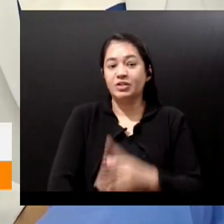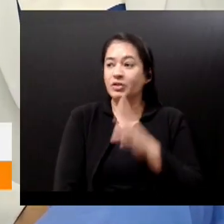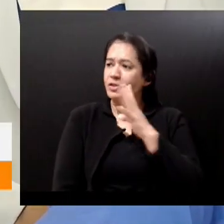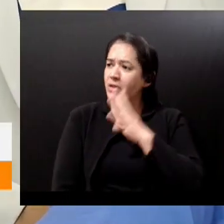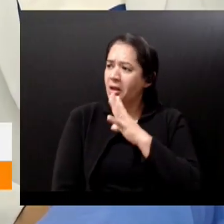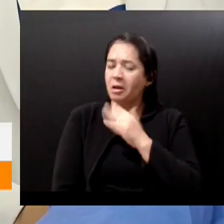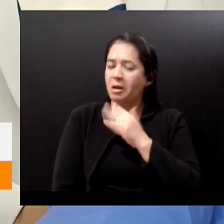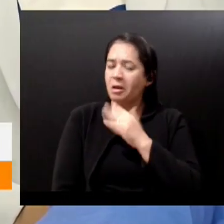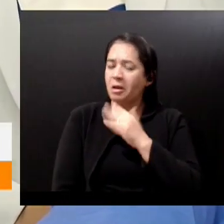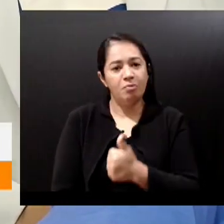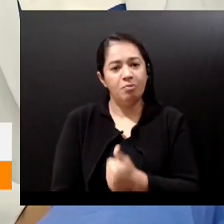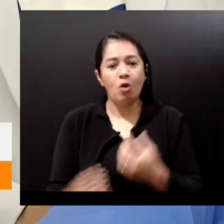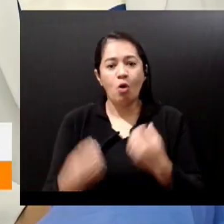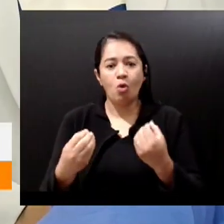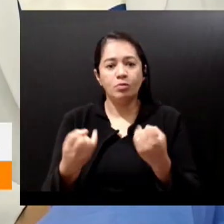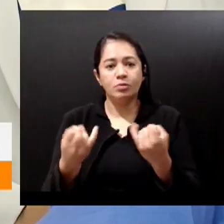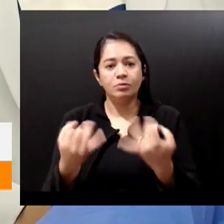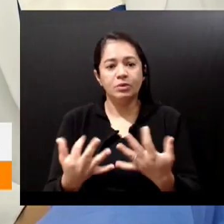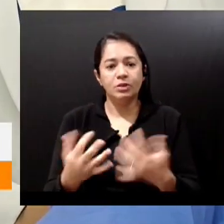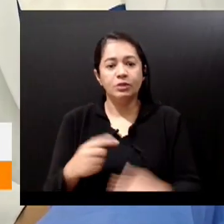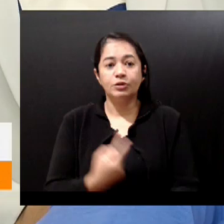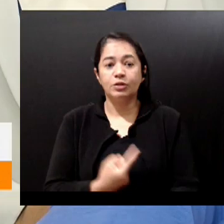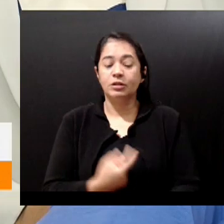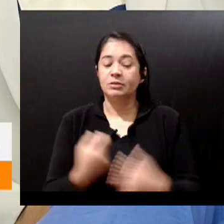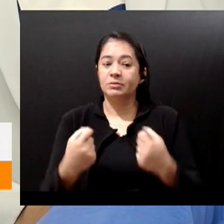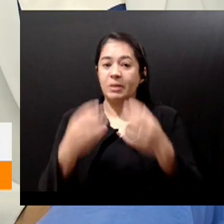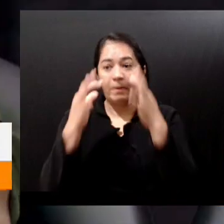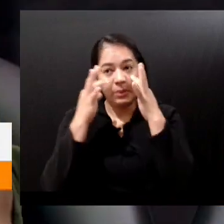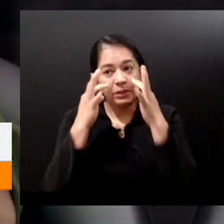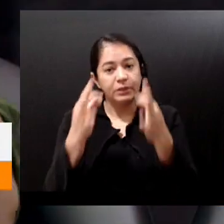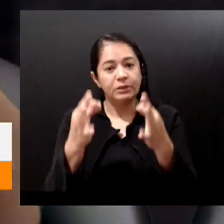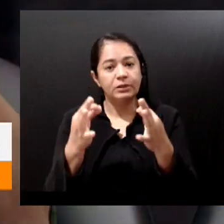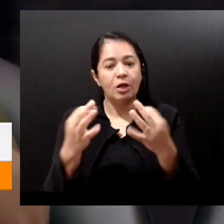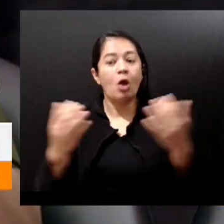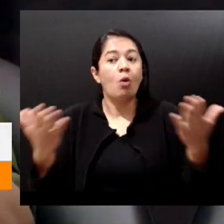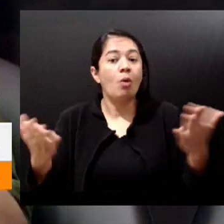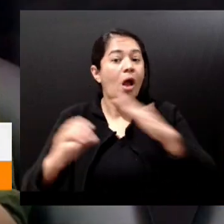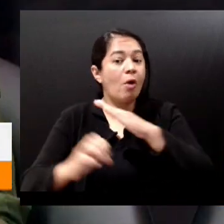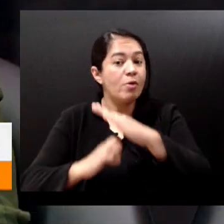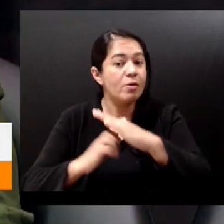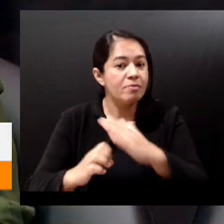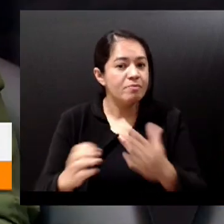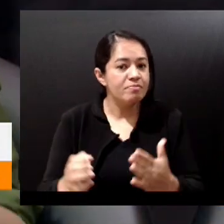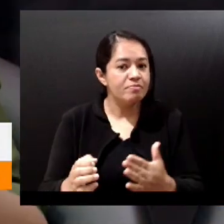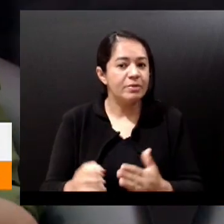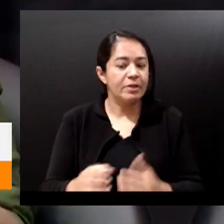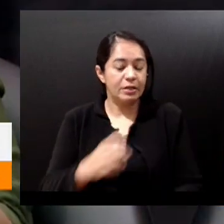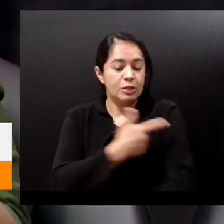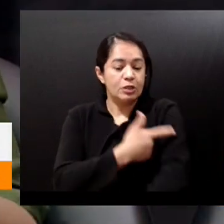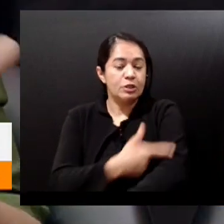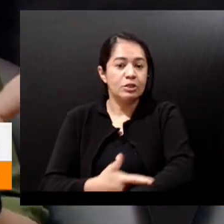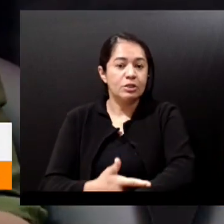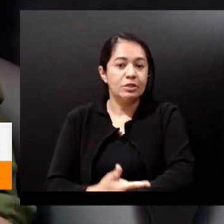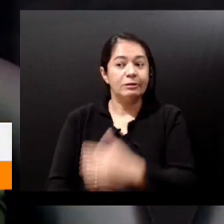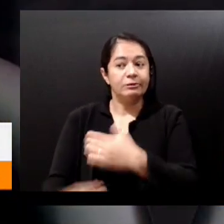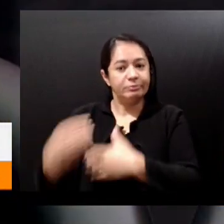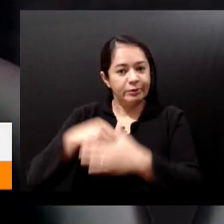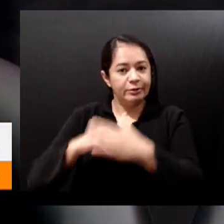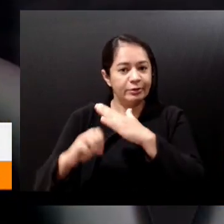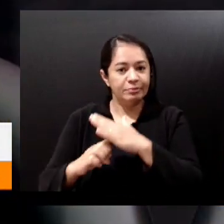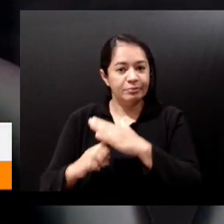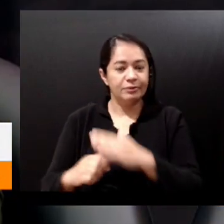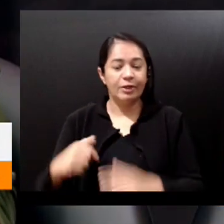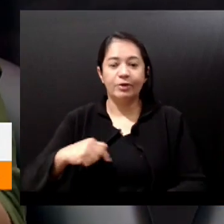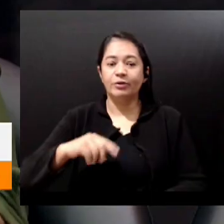sendo dito aqui, a gente precisa prestar atenção de qual empresa, né, de qual, assim, ética nós estamos usando naquela empresa. Engraçado que eu tenho vários pacientes na área de